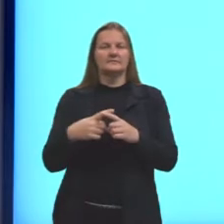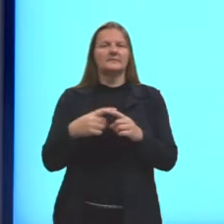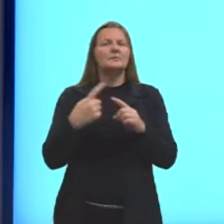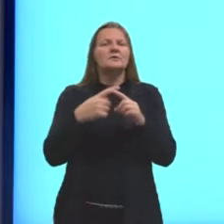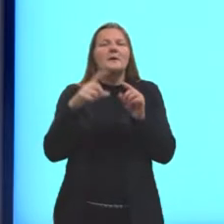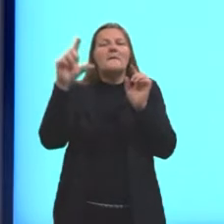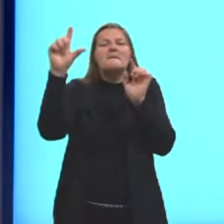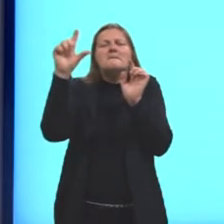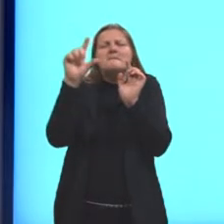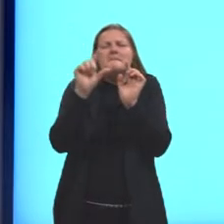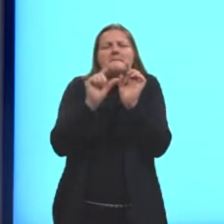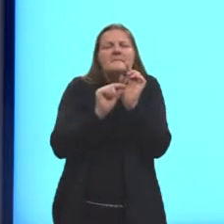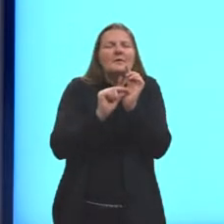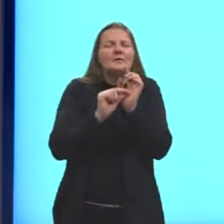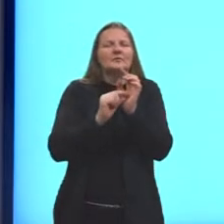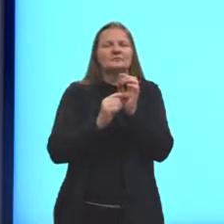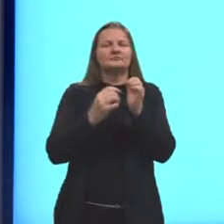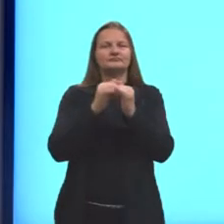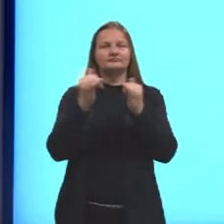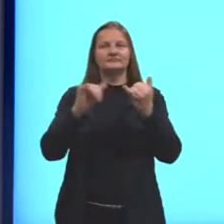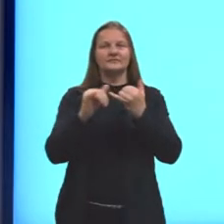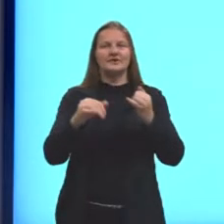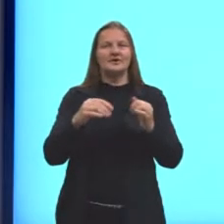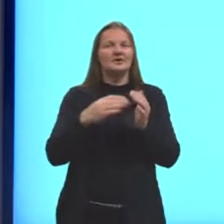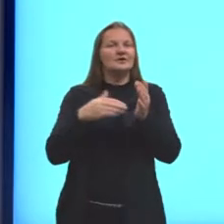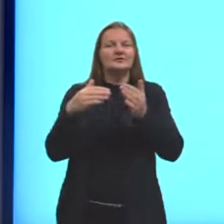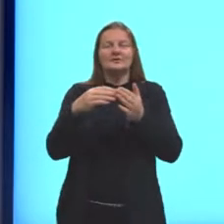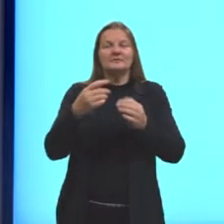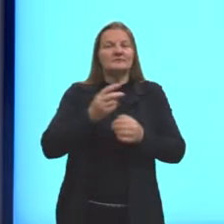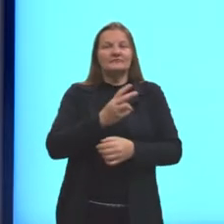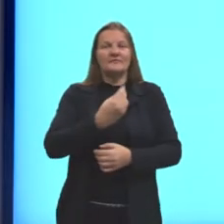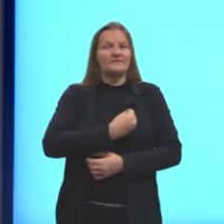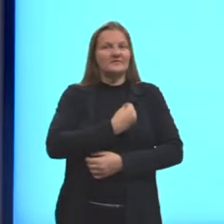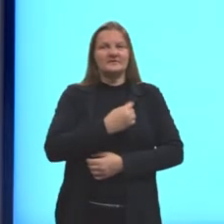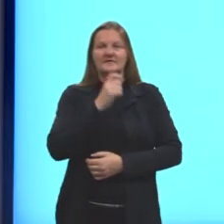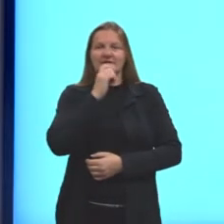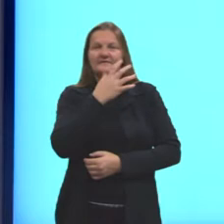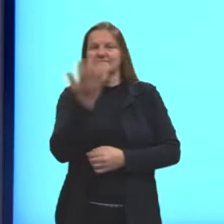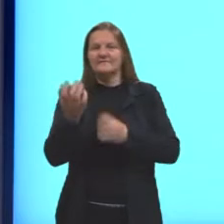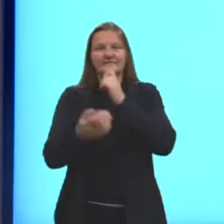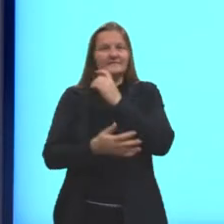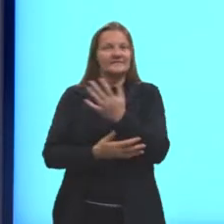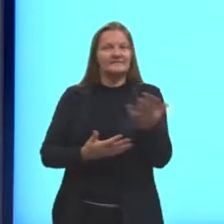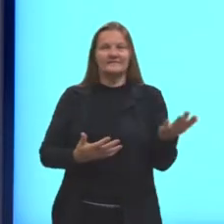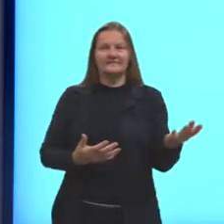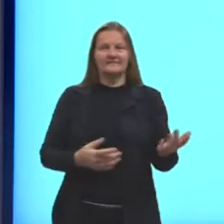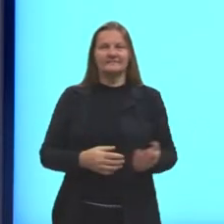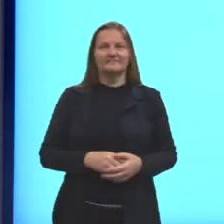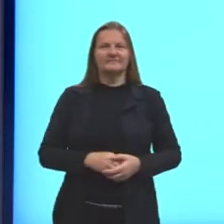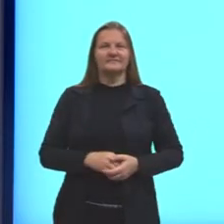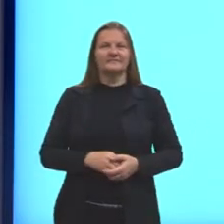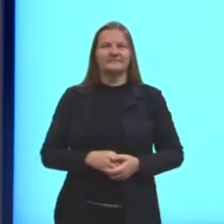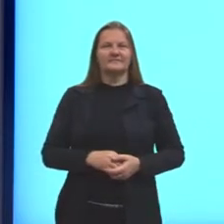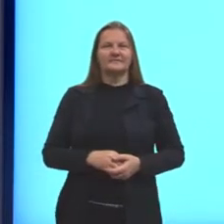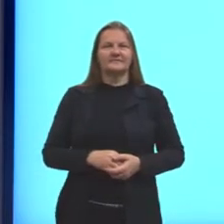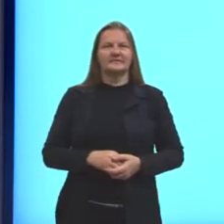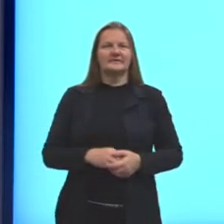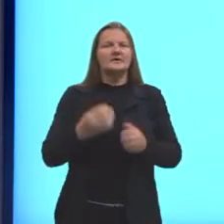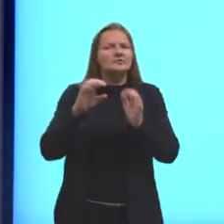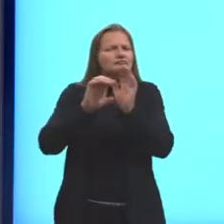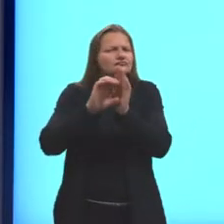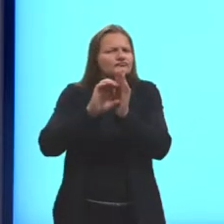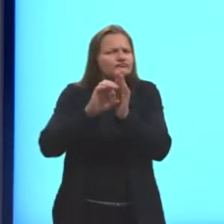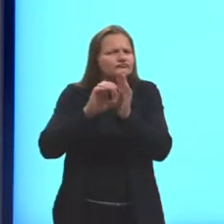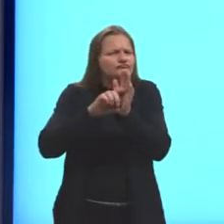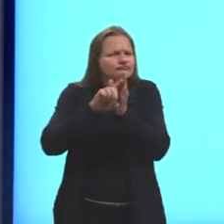menor valor de carga elétrica encontrado na natureza lembrando encontrado na natureza né de forma científica